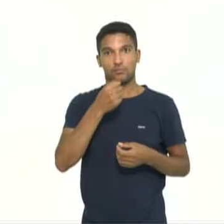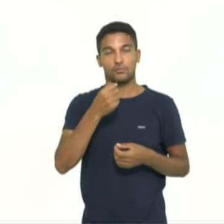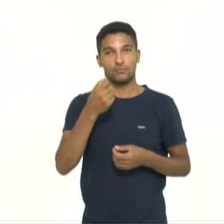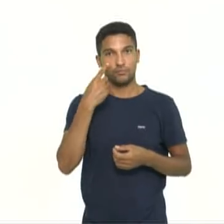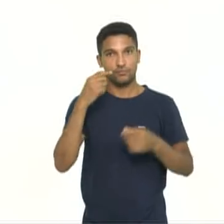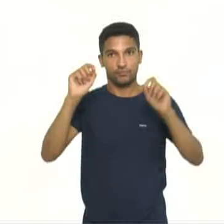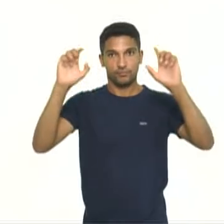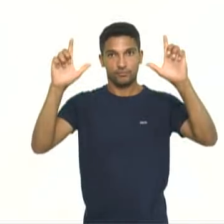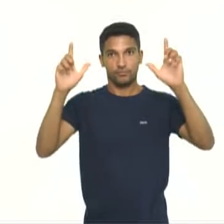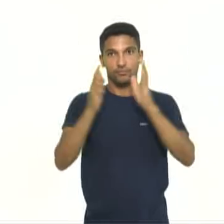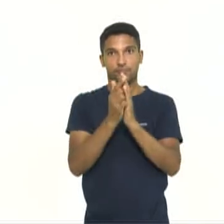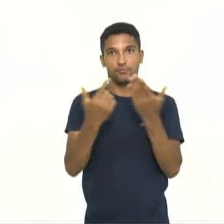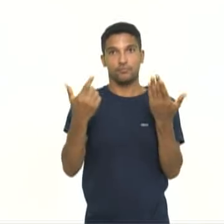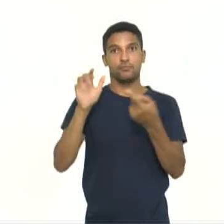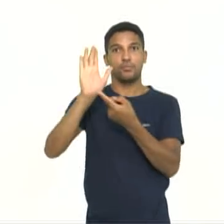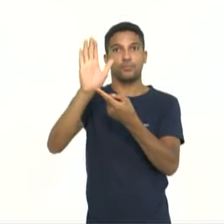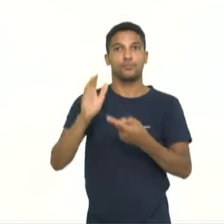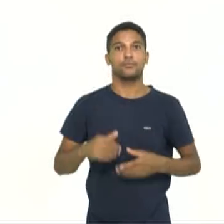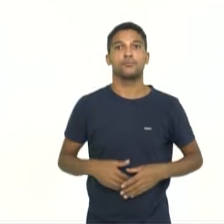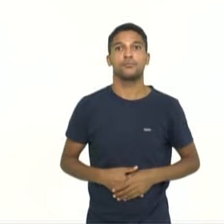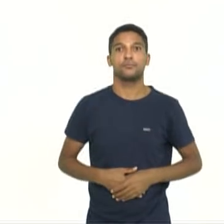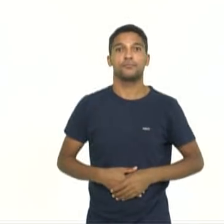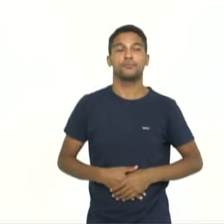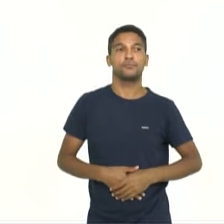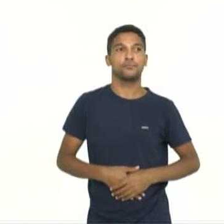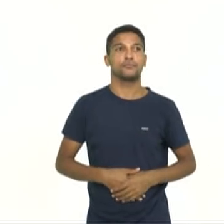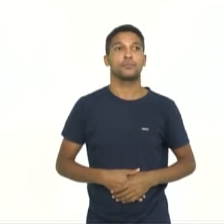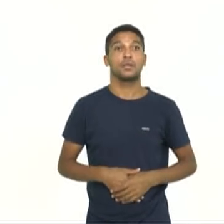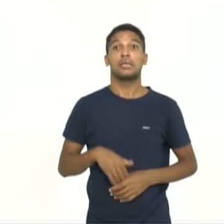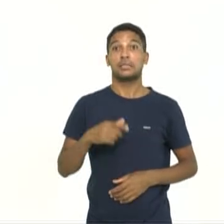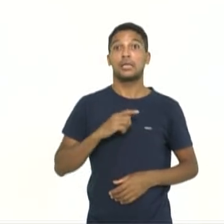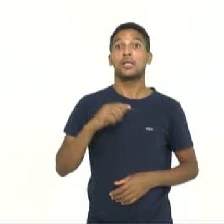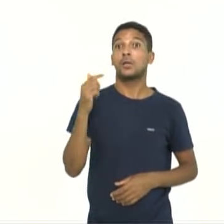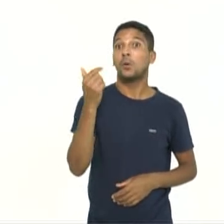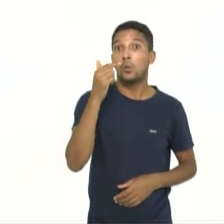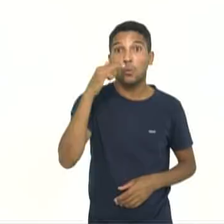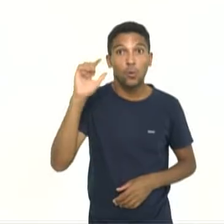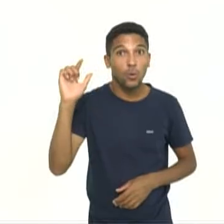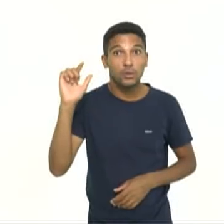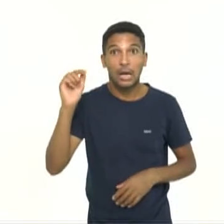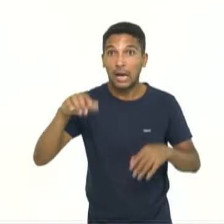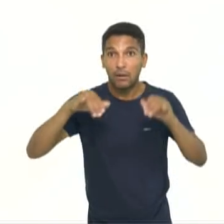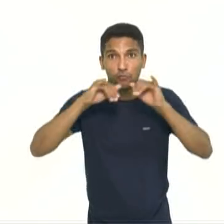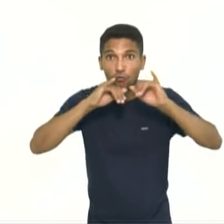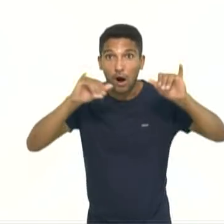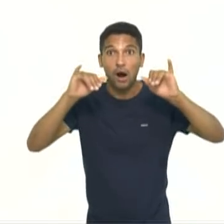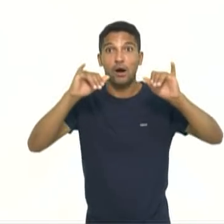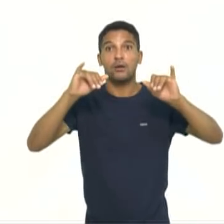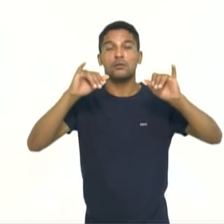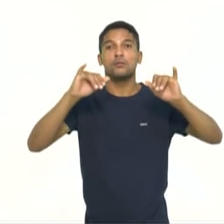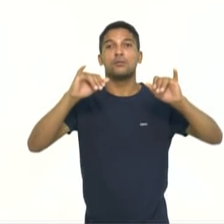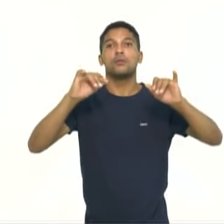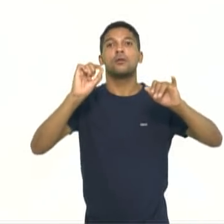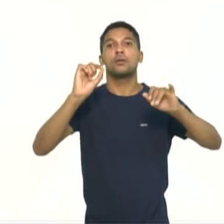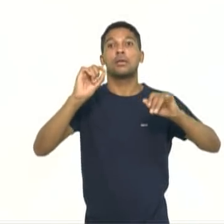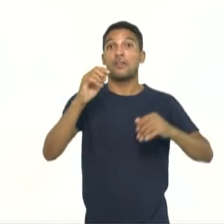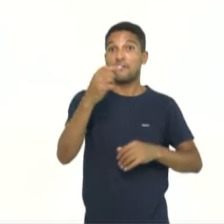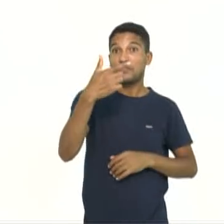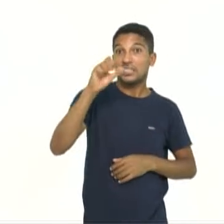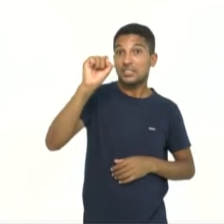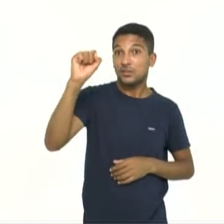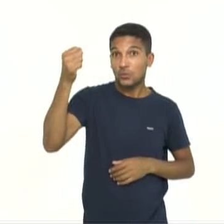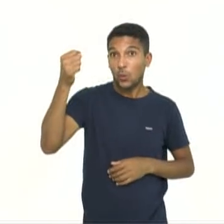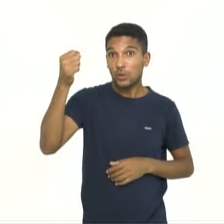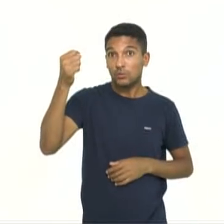destaca ainda outro dado mais alarmante, que pelo menos 28 delas ficam diretamente em cima de cidades